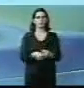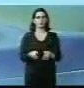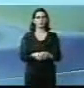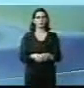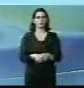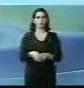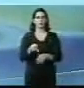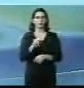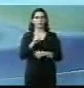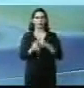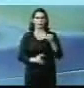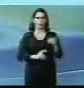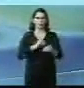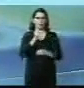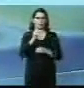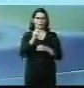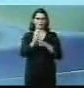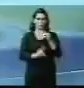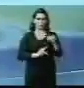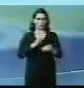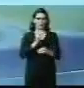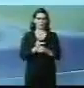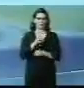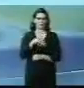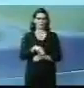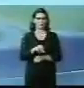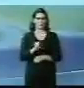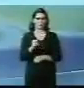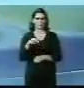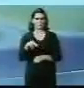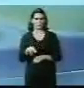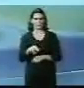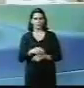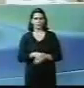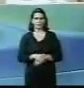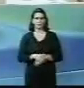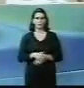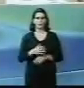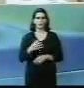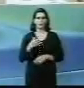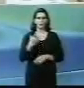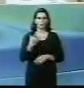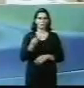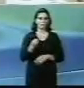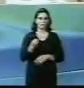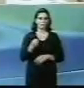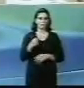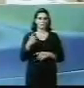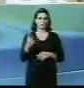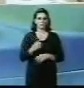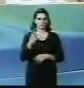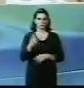como Orkut, MSN e coisas desse tipo. Muitas configurações de proxy são